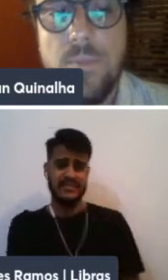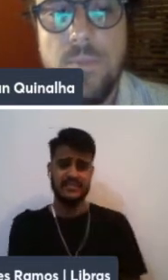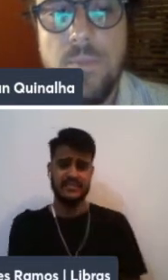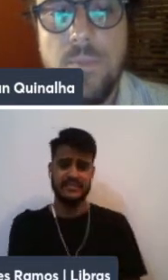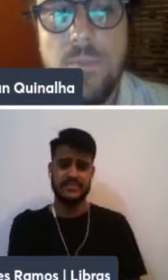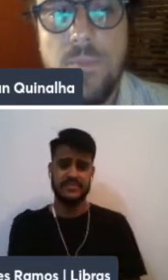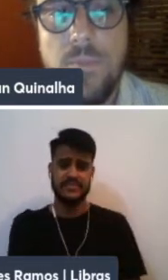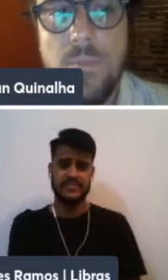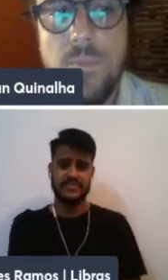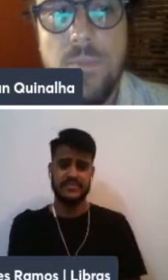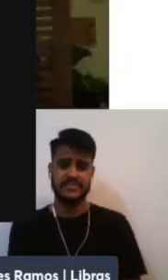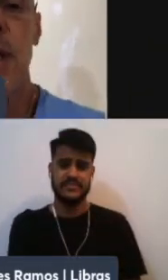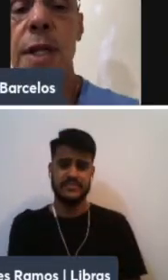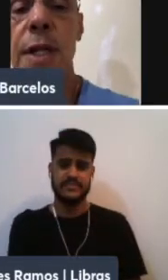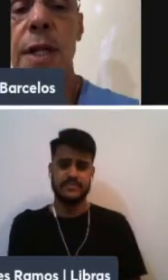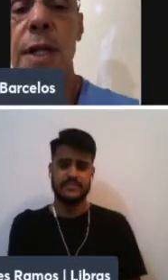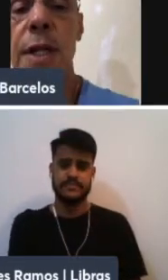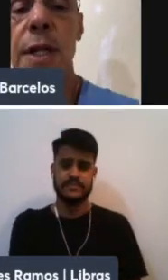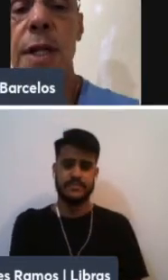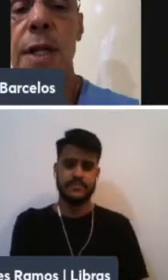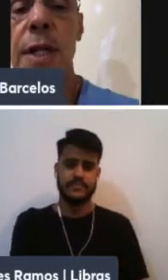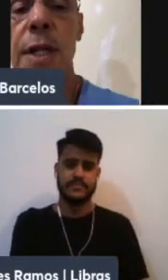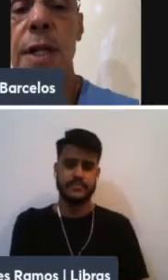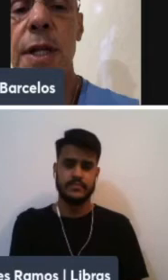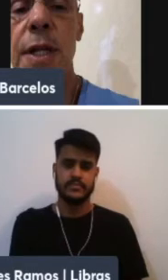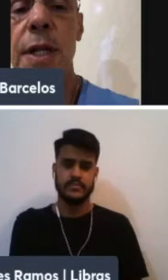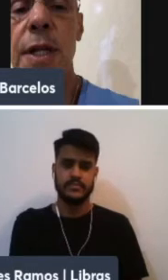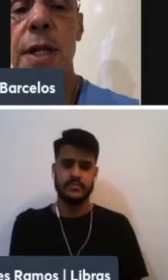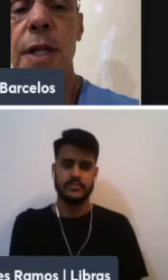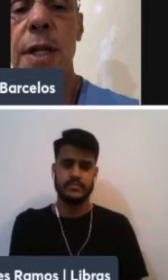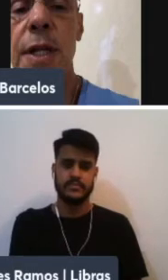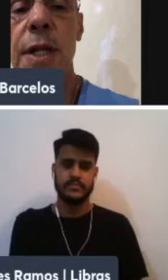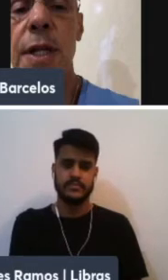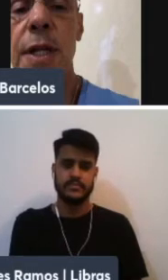interessante. Como é que